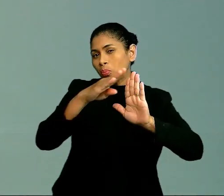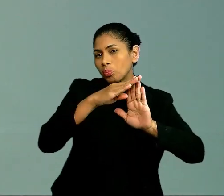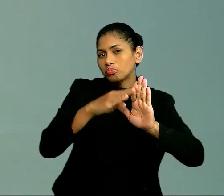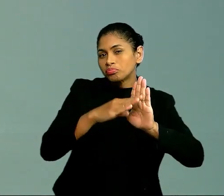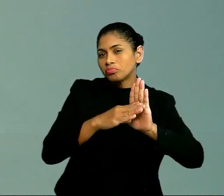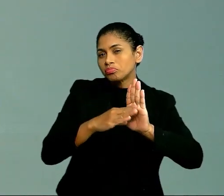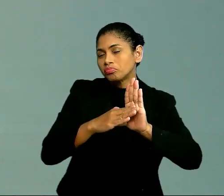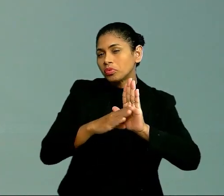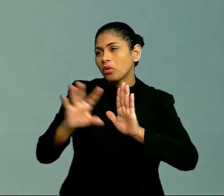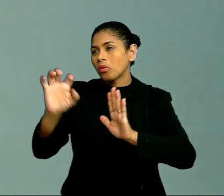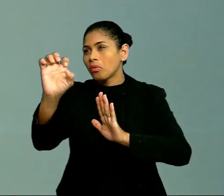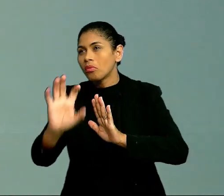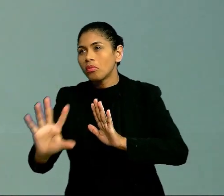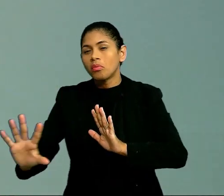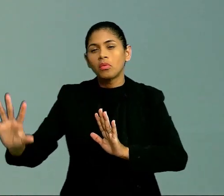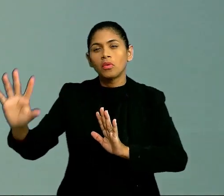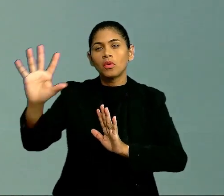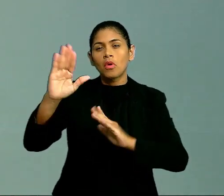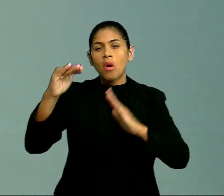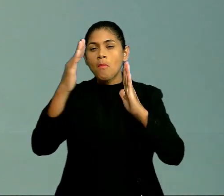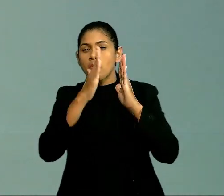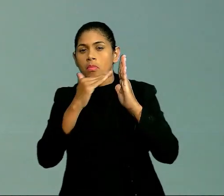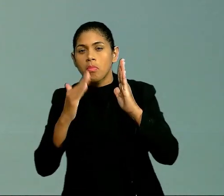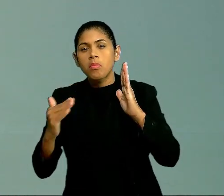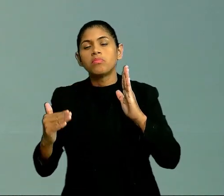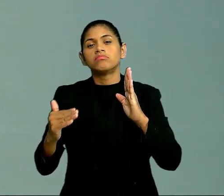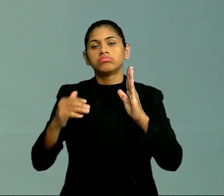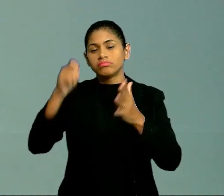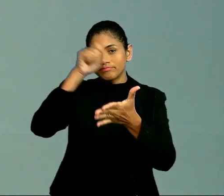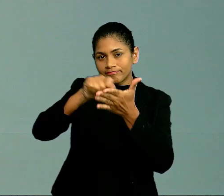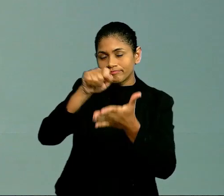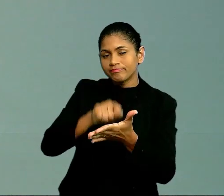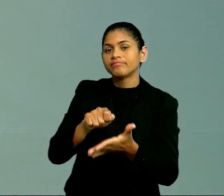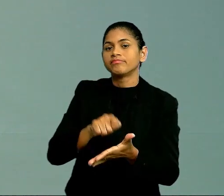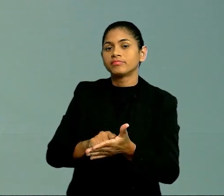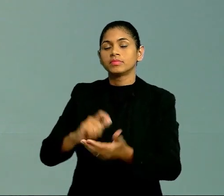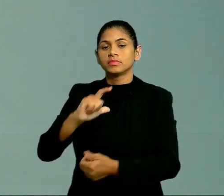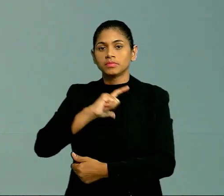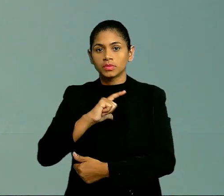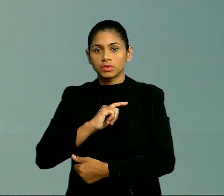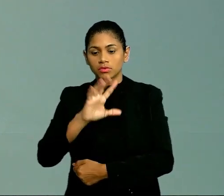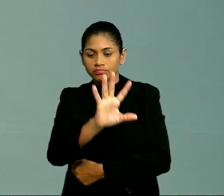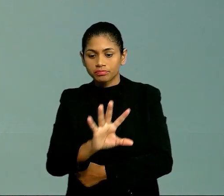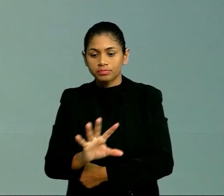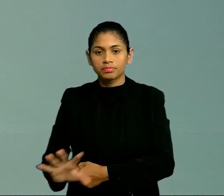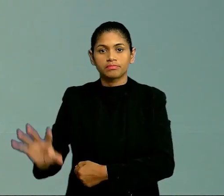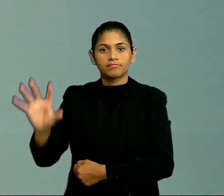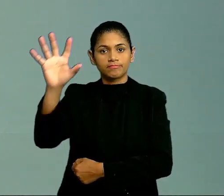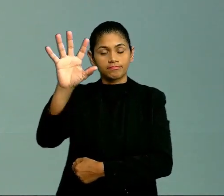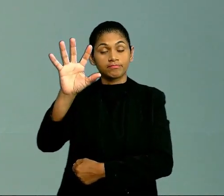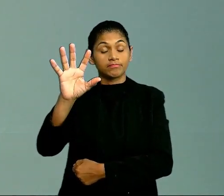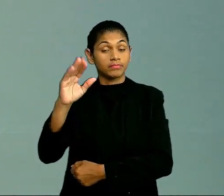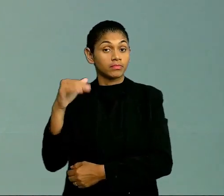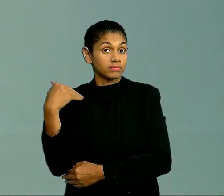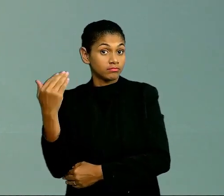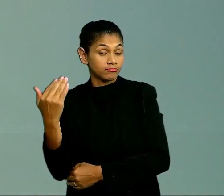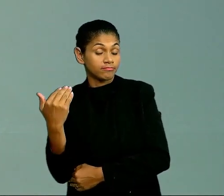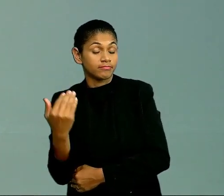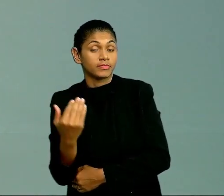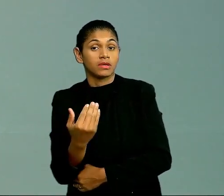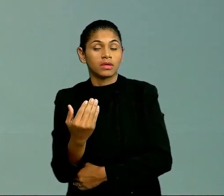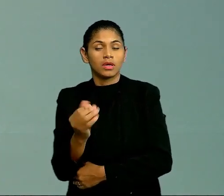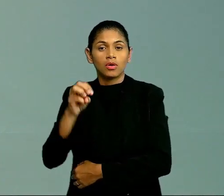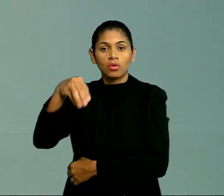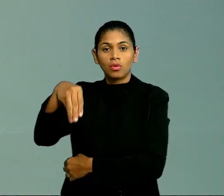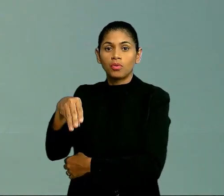europeu, estético, de escrita, enfim. Então a gente tem esse nacionalismo. Quando a gente vai para o modernismo,